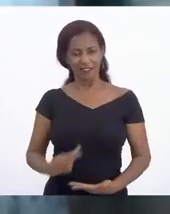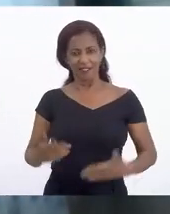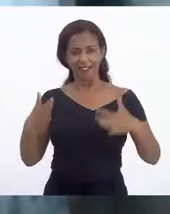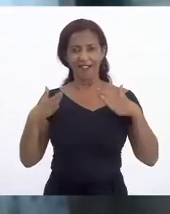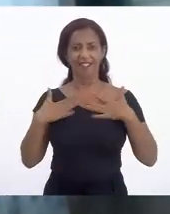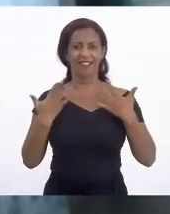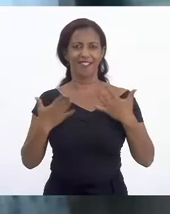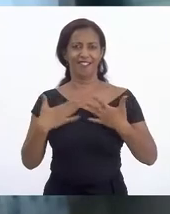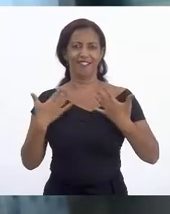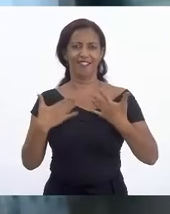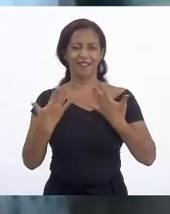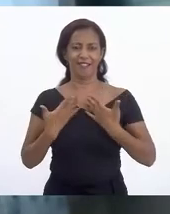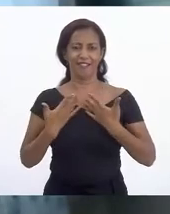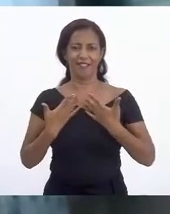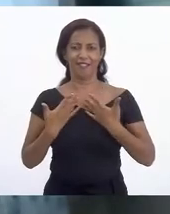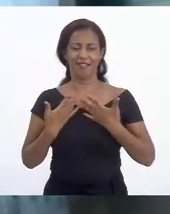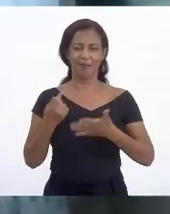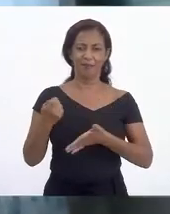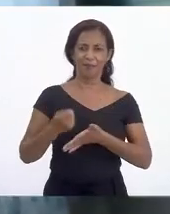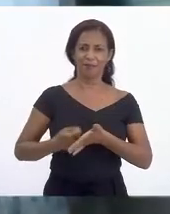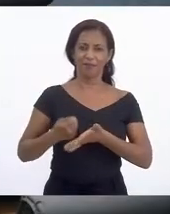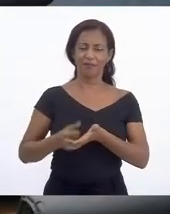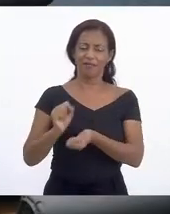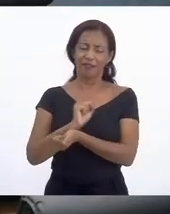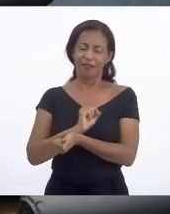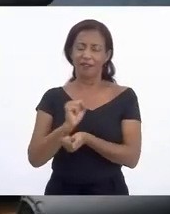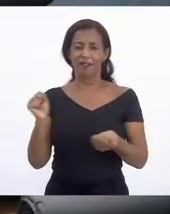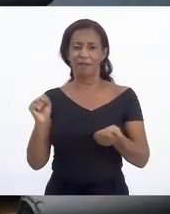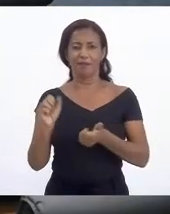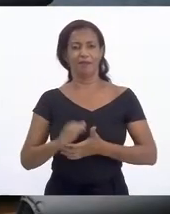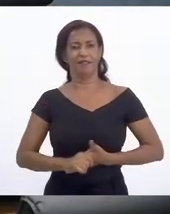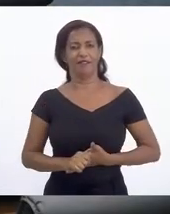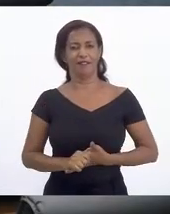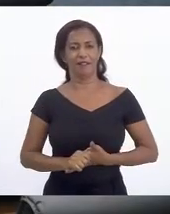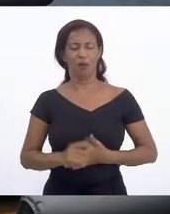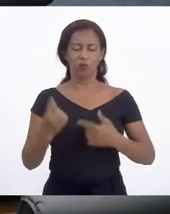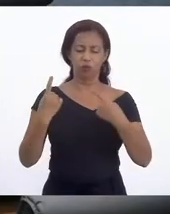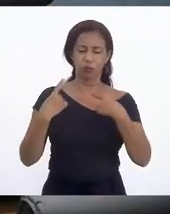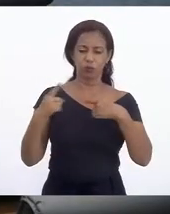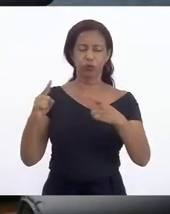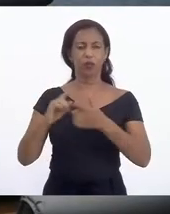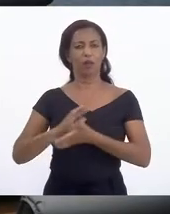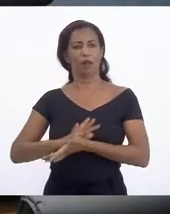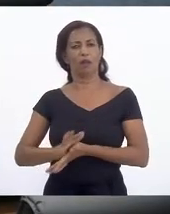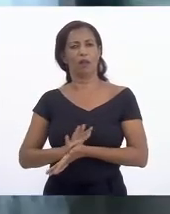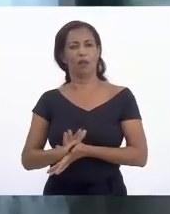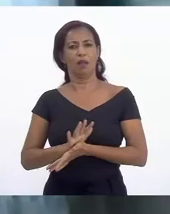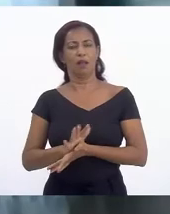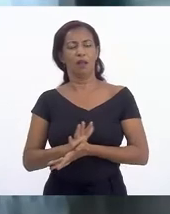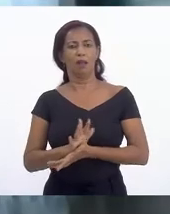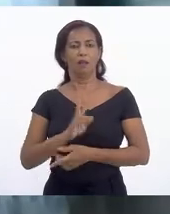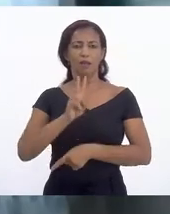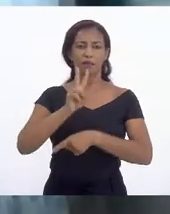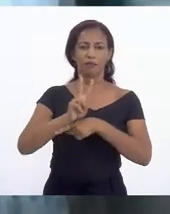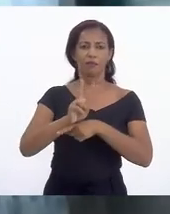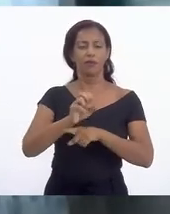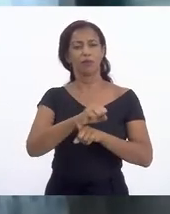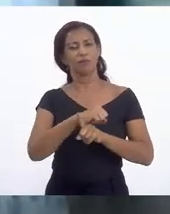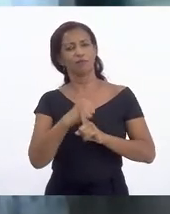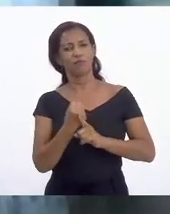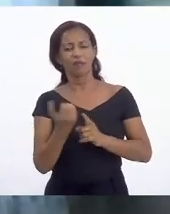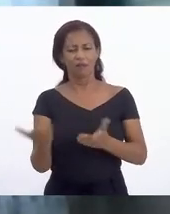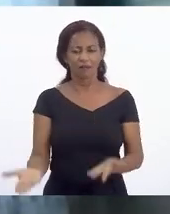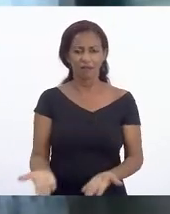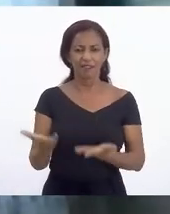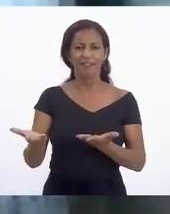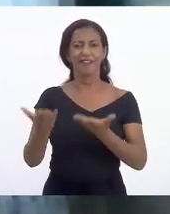alegria para a luta Obrigada. Pela liberdade religiosa, contra a discriminação e pela assistência social. Vossa Excelência